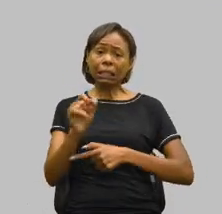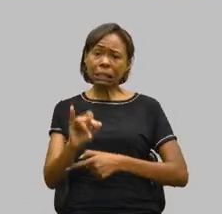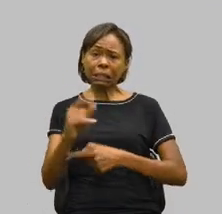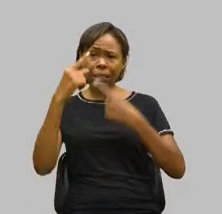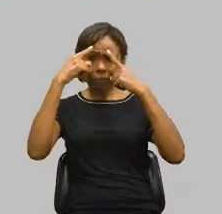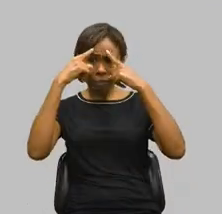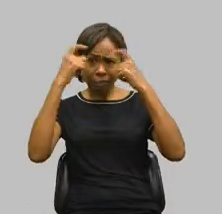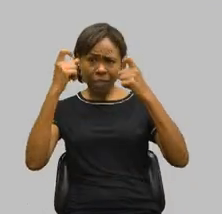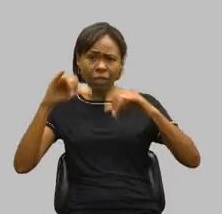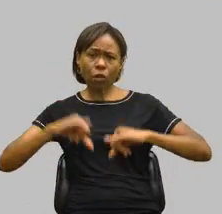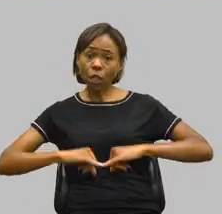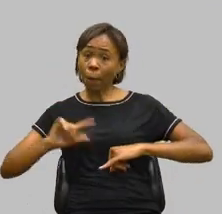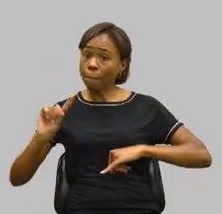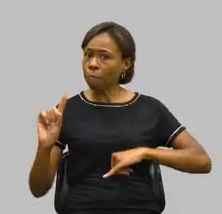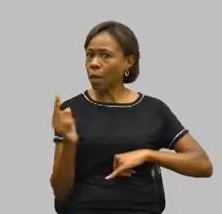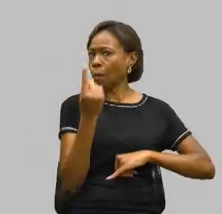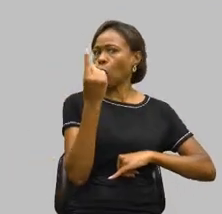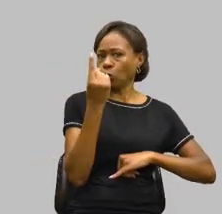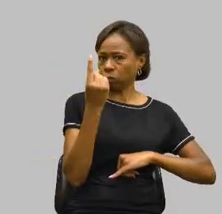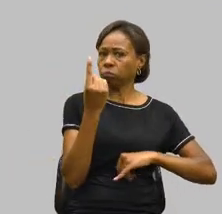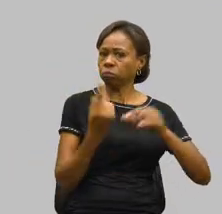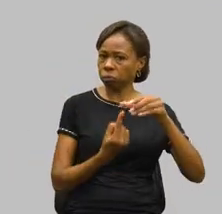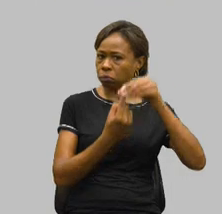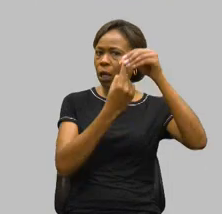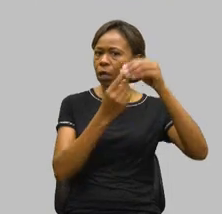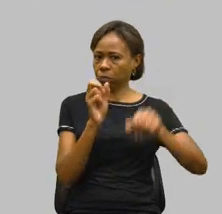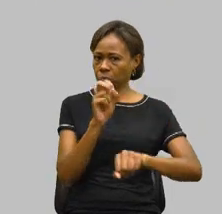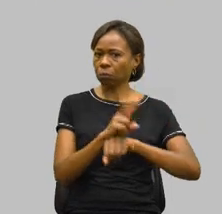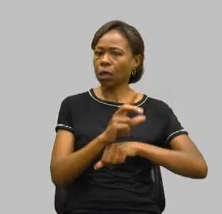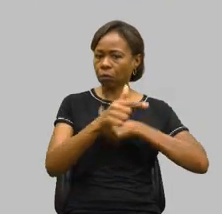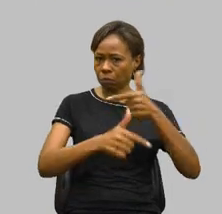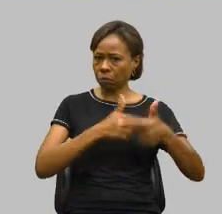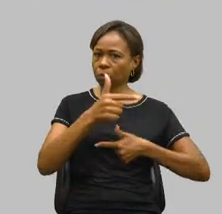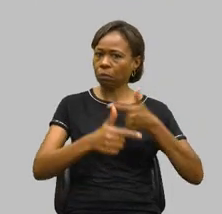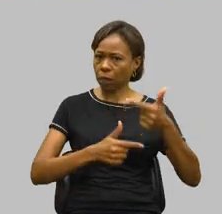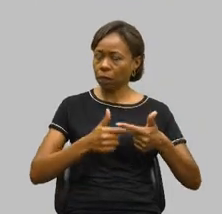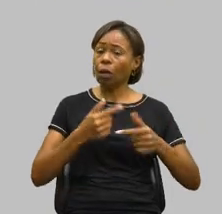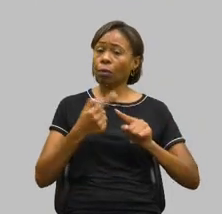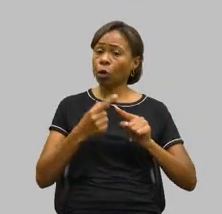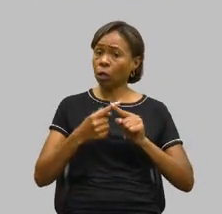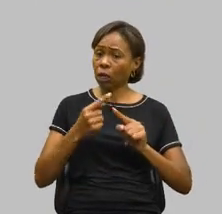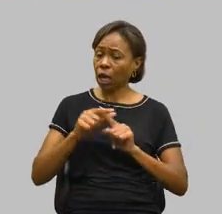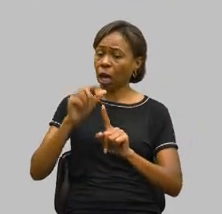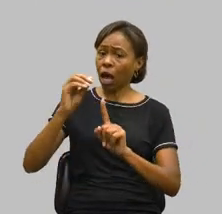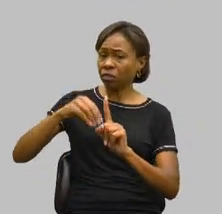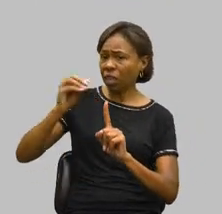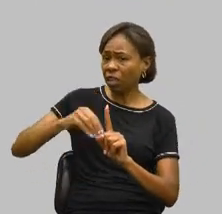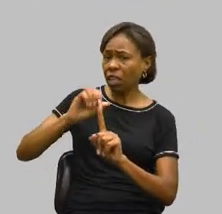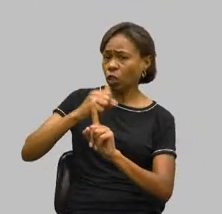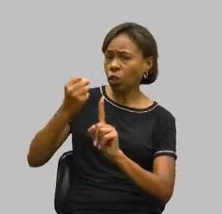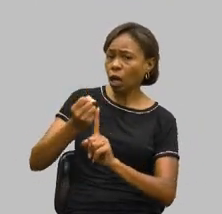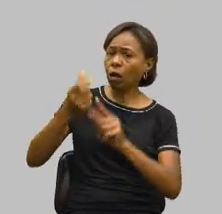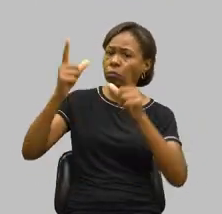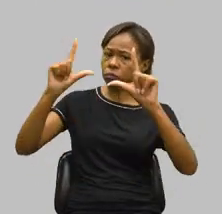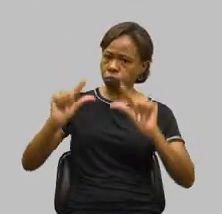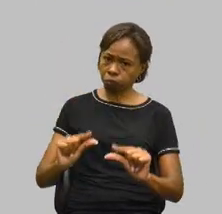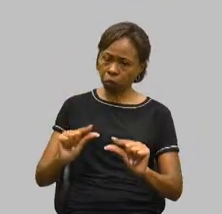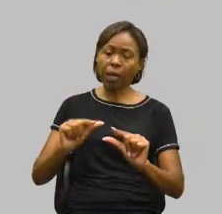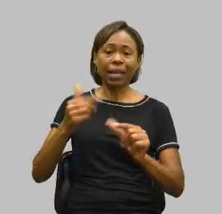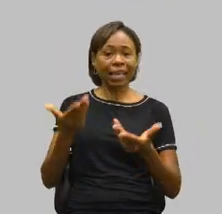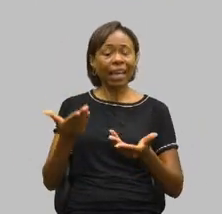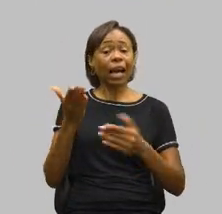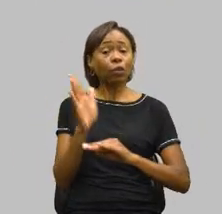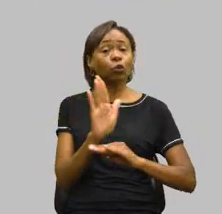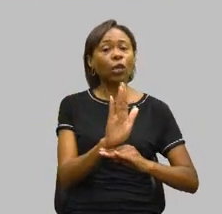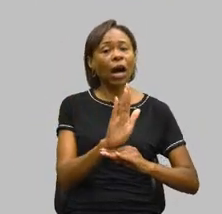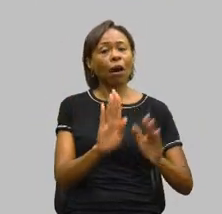tenham prioridade em empregos de Minas Gerais isso a gente vai diminuir a vulnerabilidade social e com certeza ampliar a capacidade